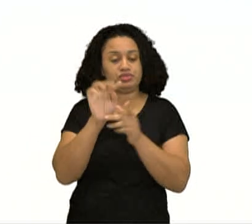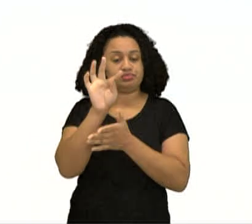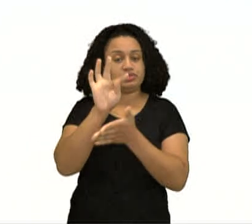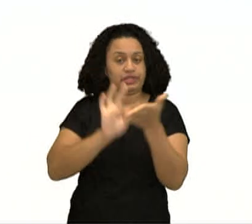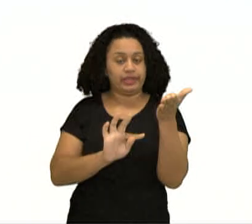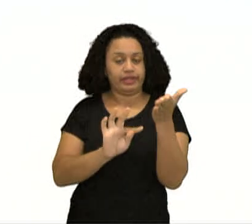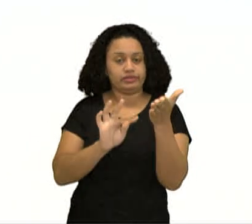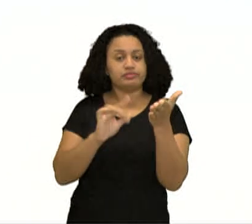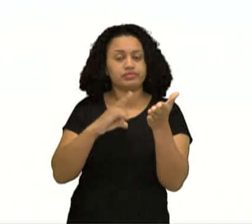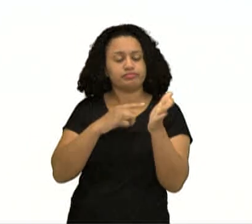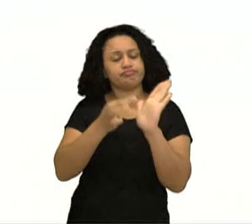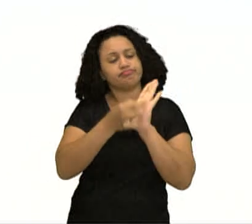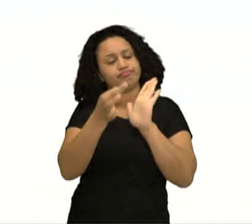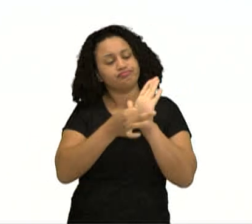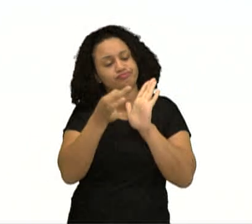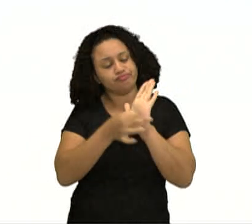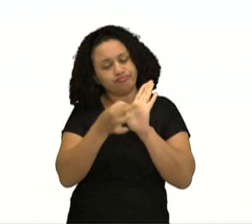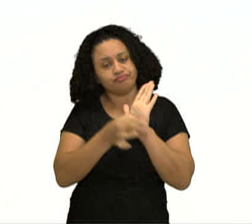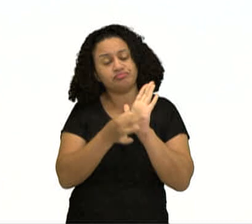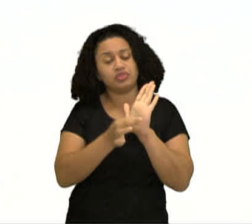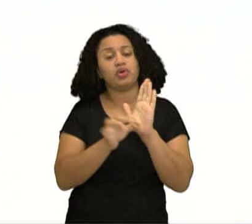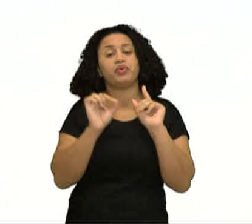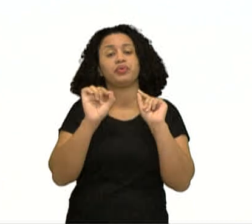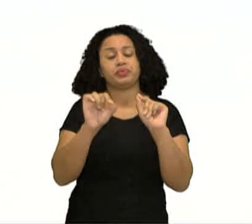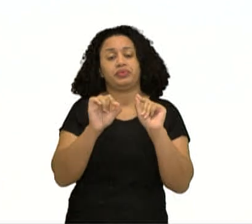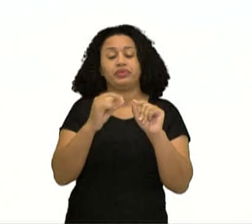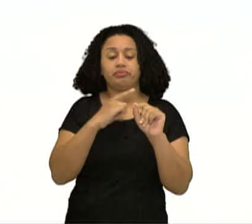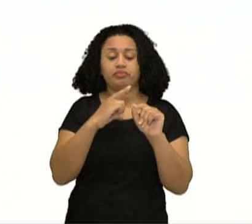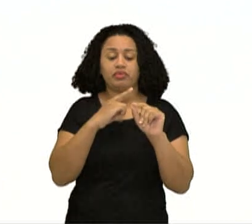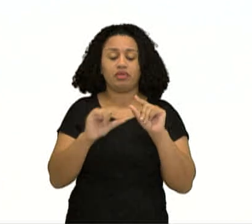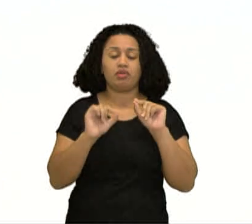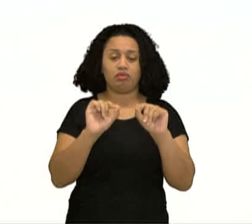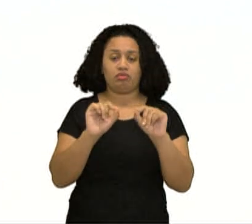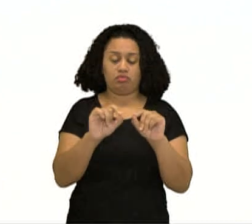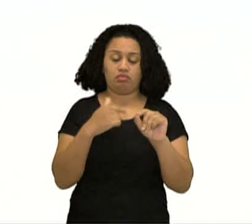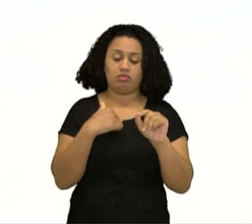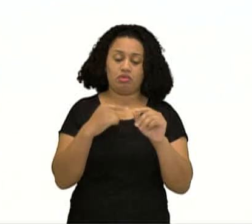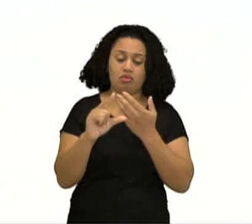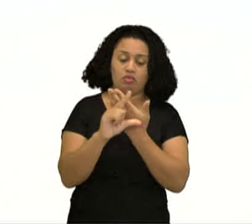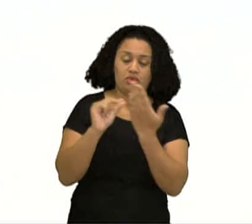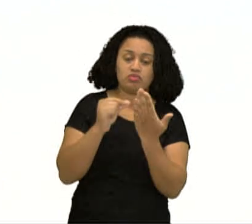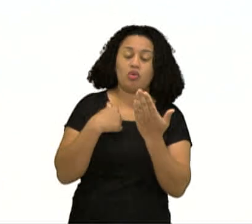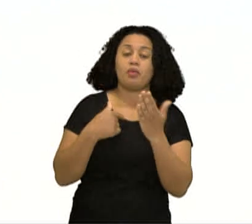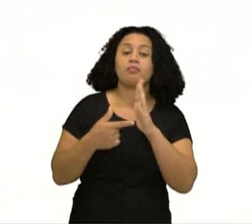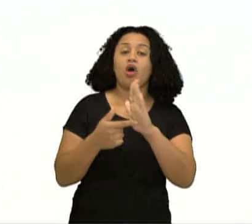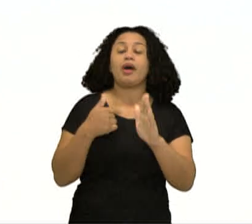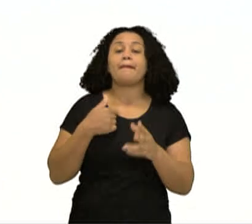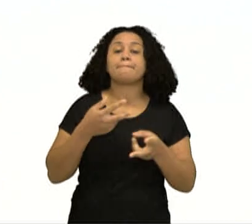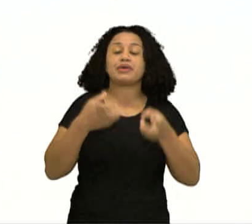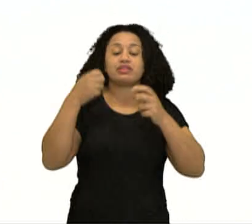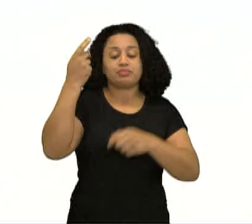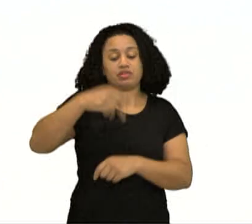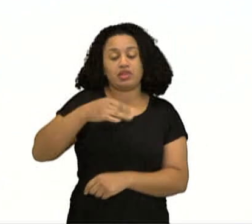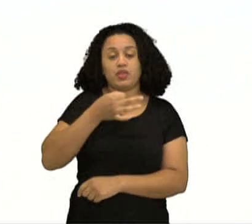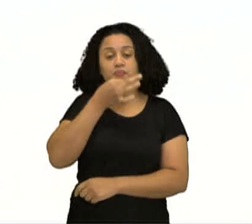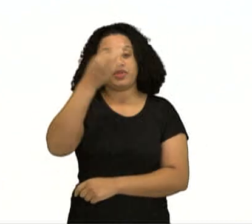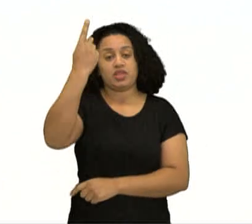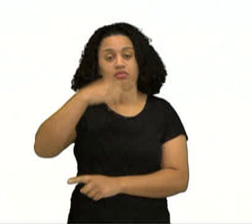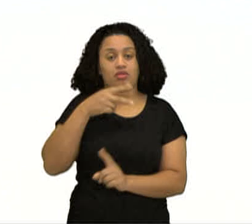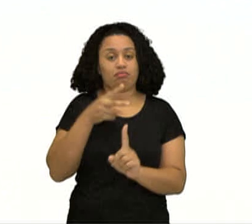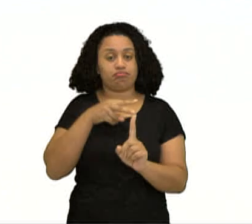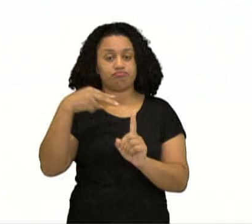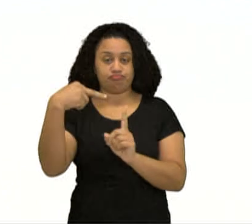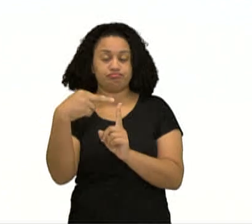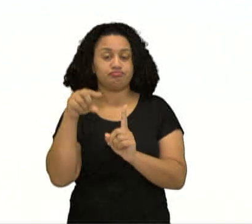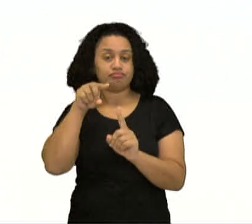texto argumentativo no qual o autor apresenta o próprio ponto de vista sobre determinado